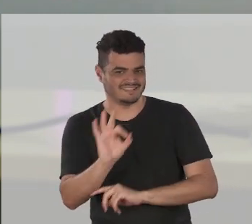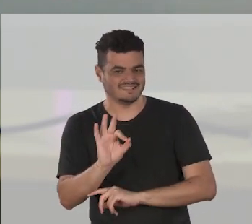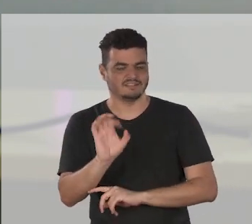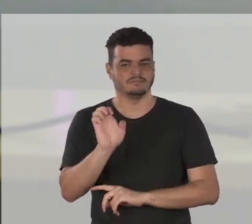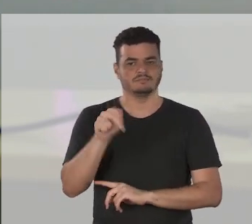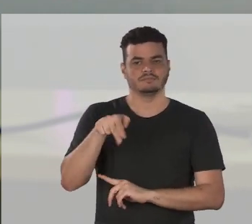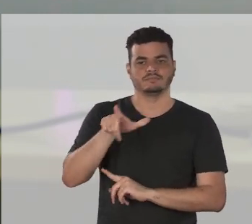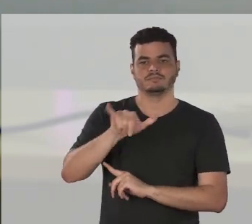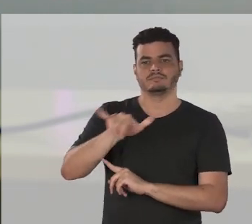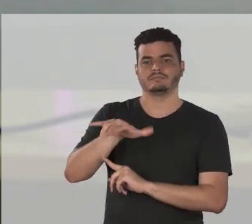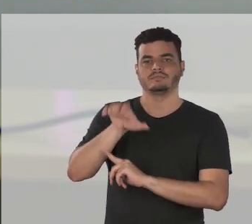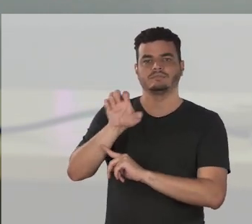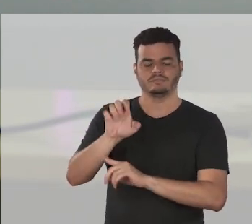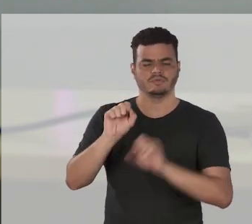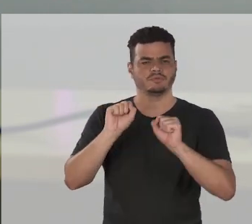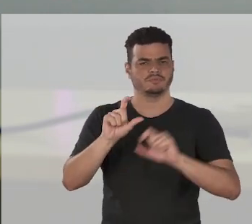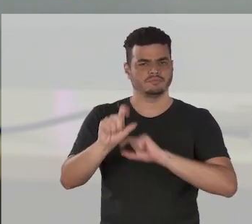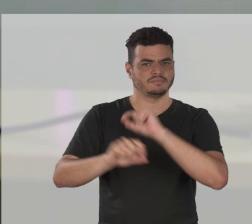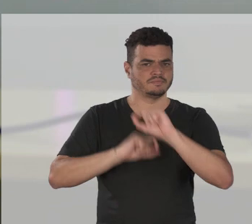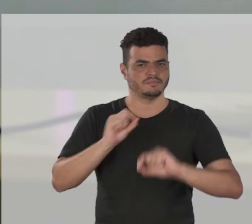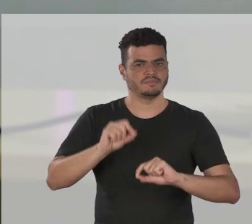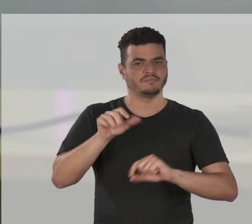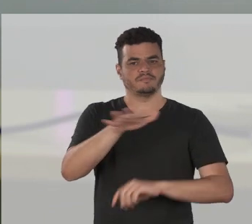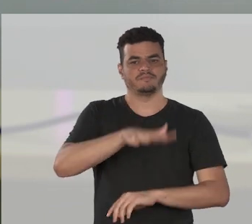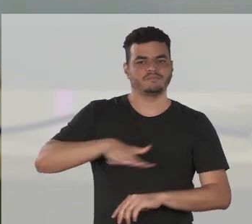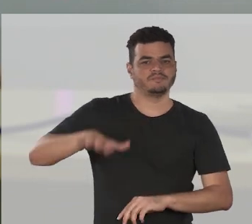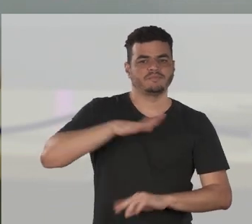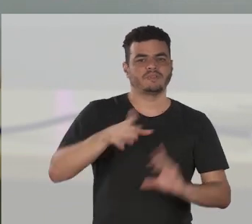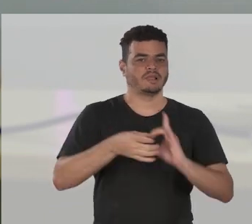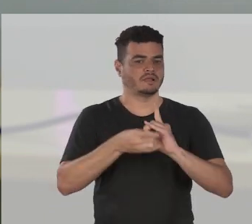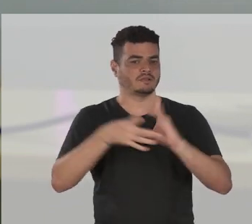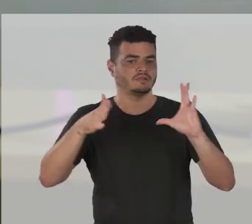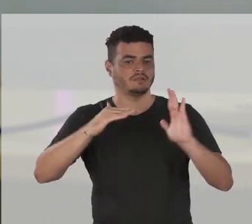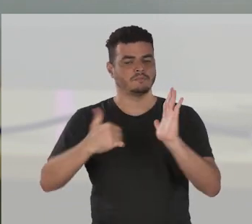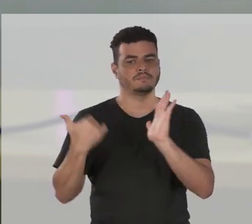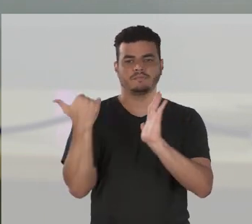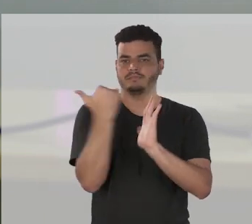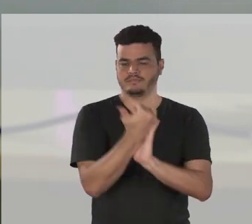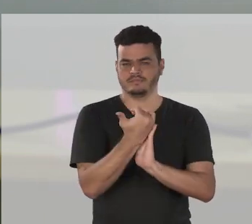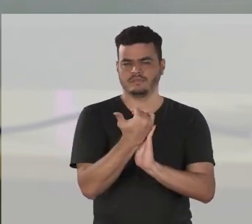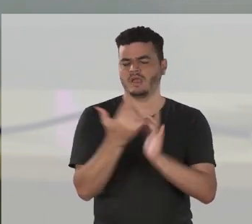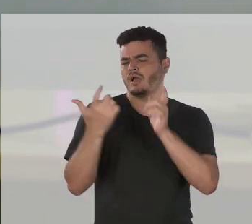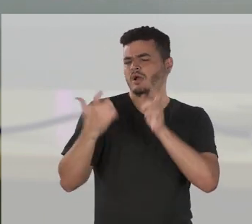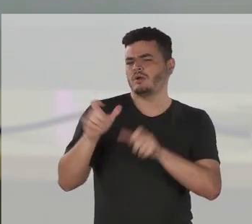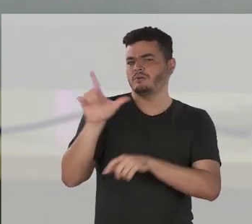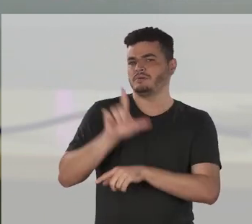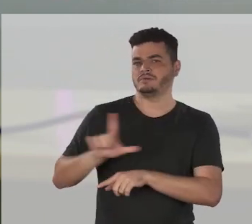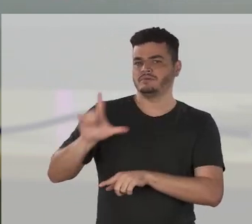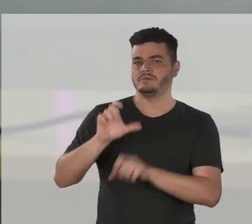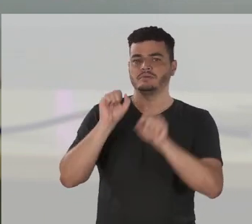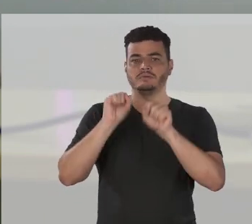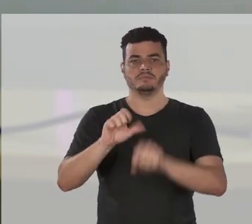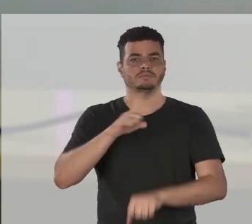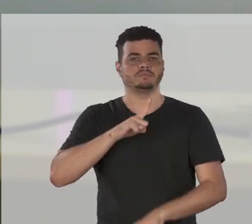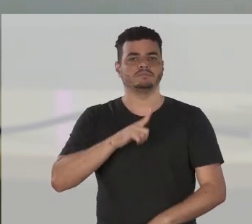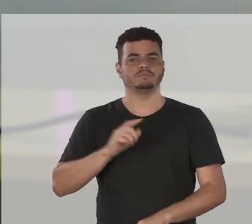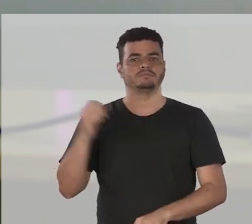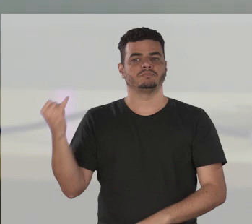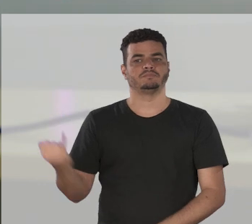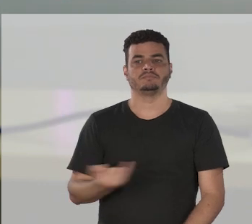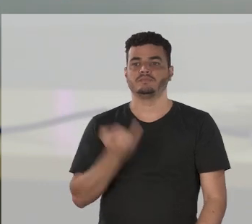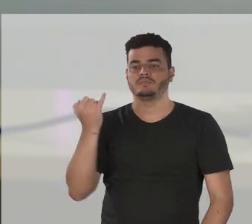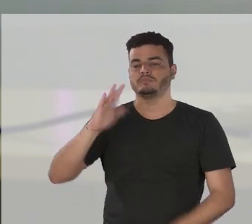seja realizado em um cenário mais democrático e humanizado, no qual a literatura ocupe um espaço